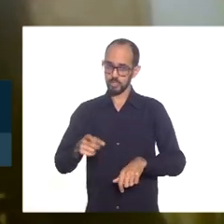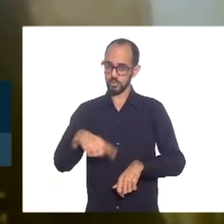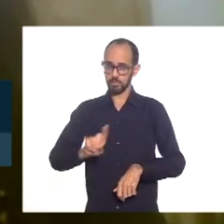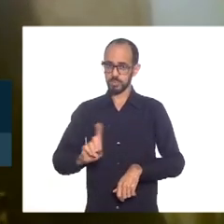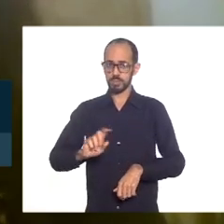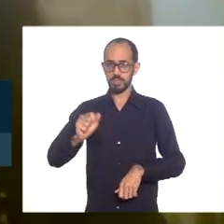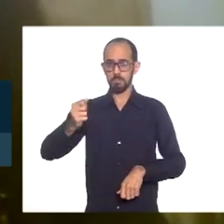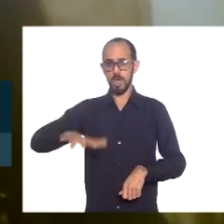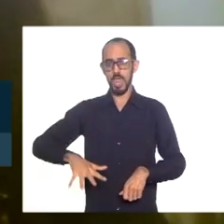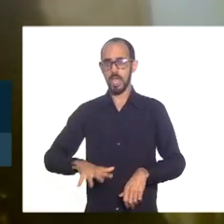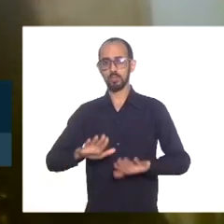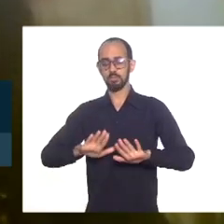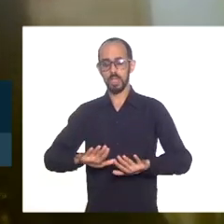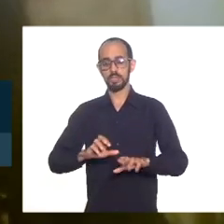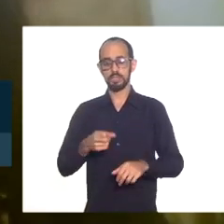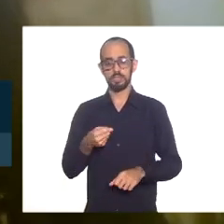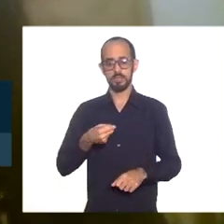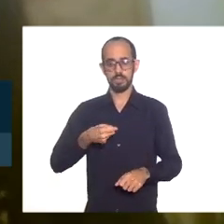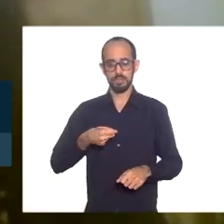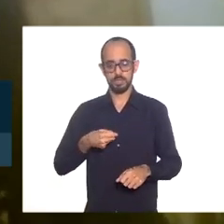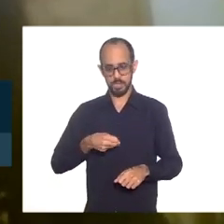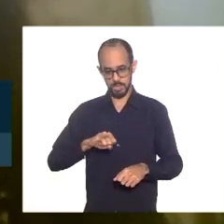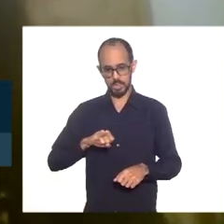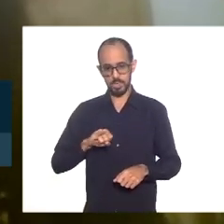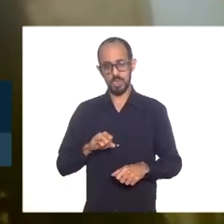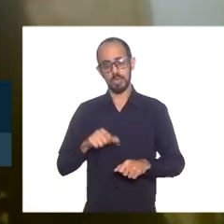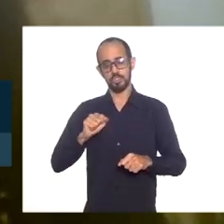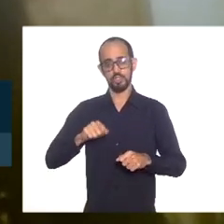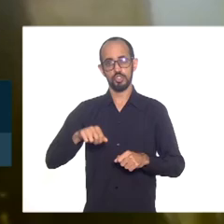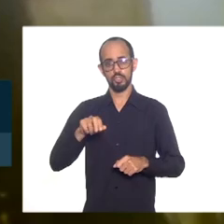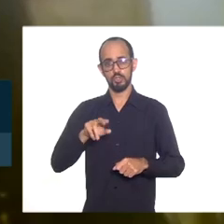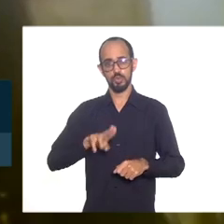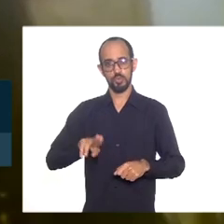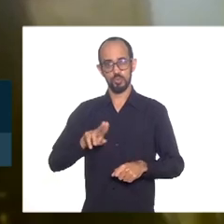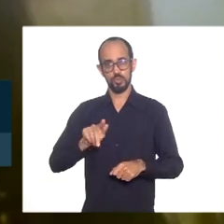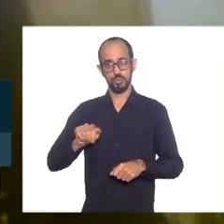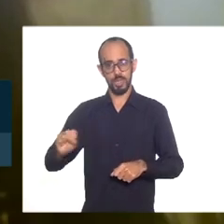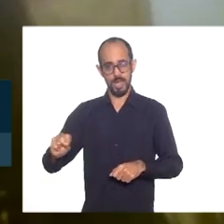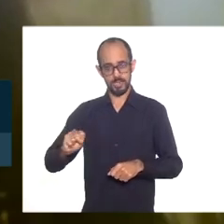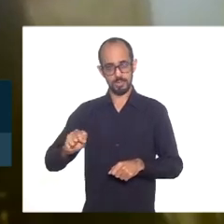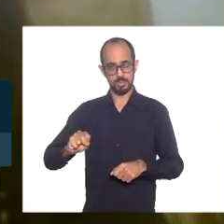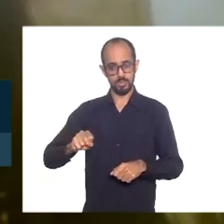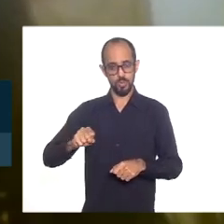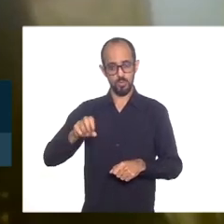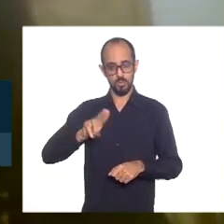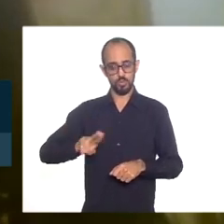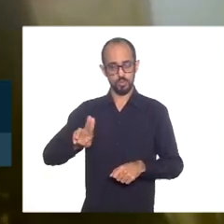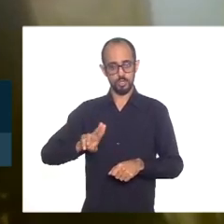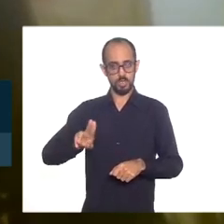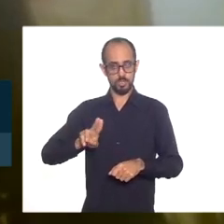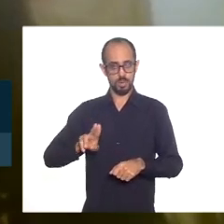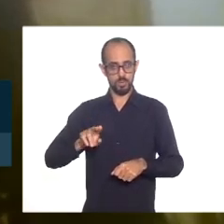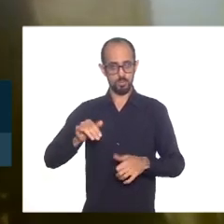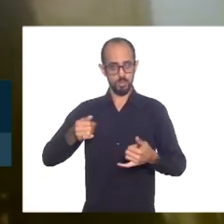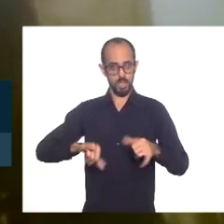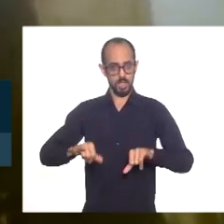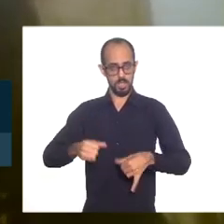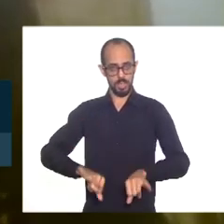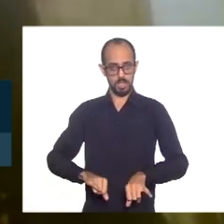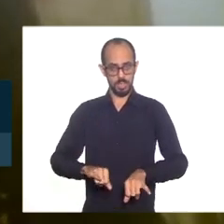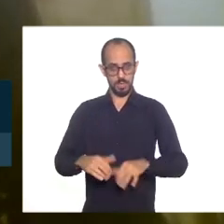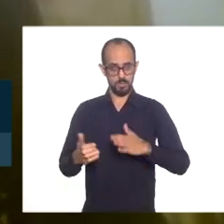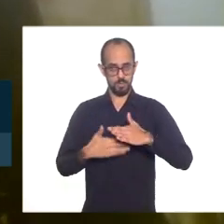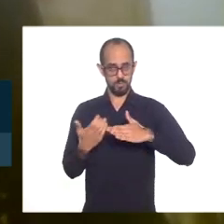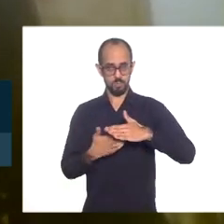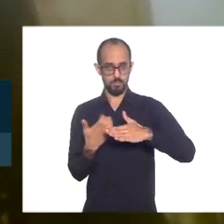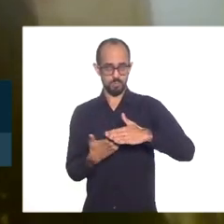barato, mas quando a gente parte para o gás como insumo para a indústria química e para a